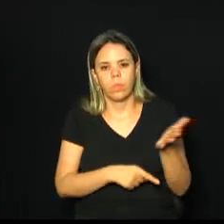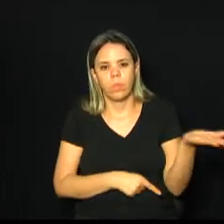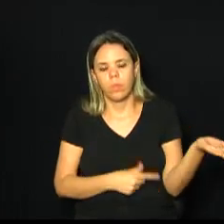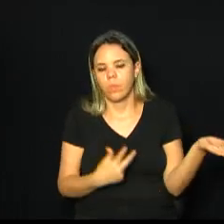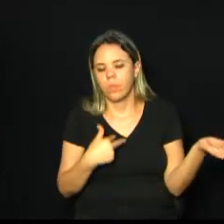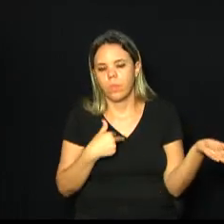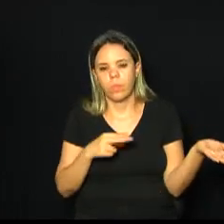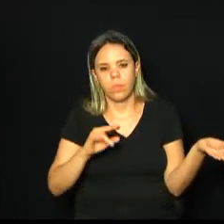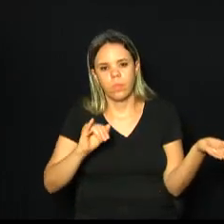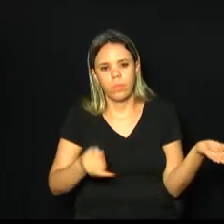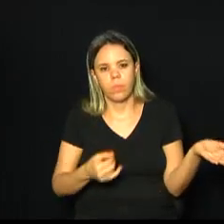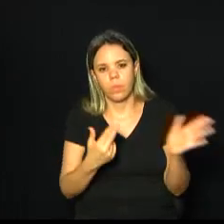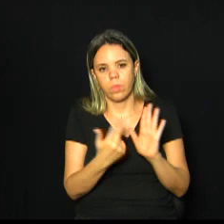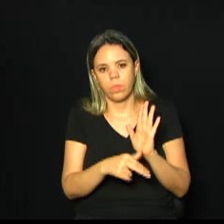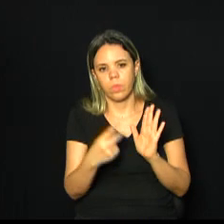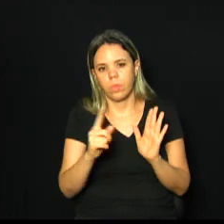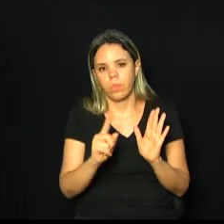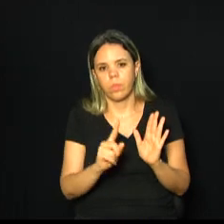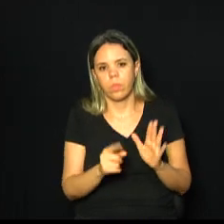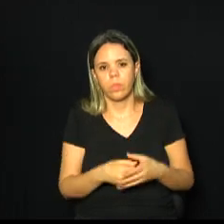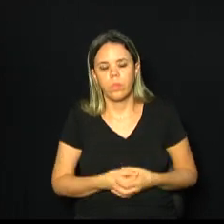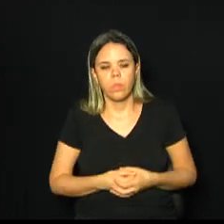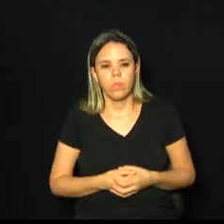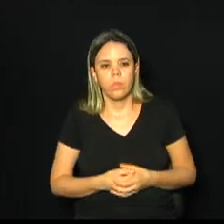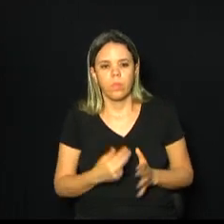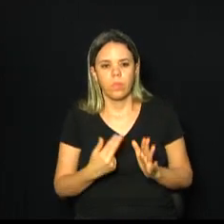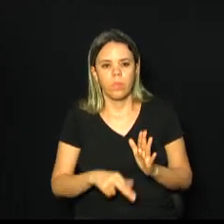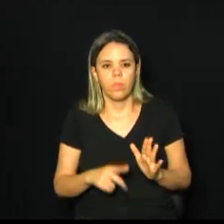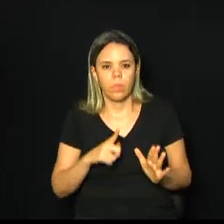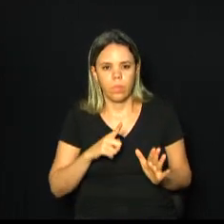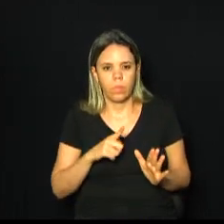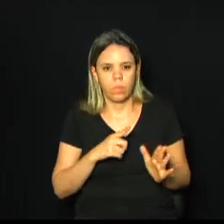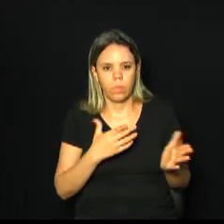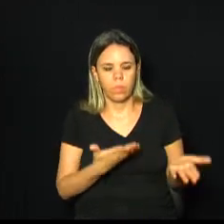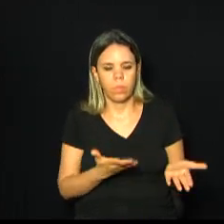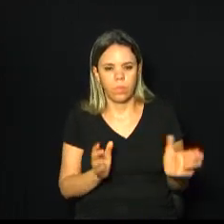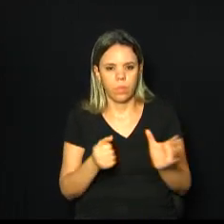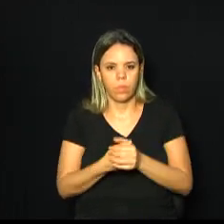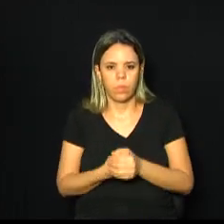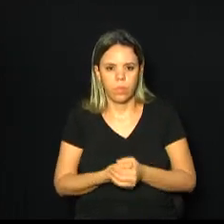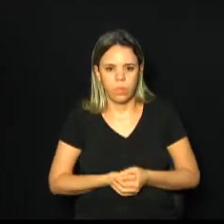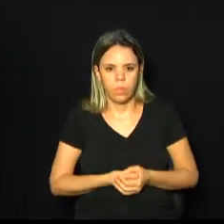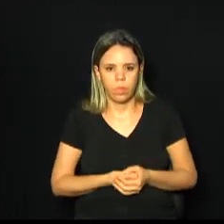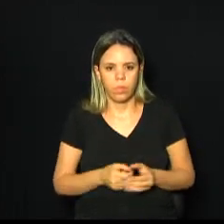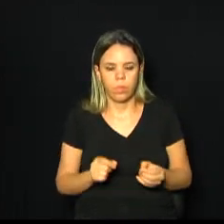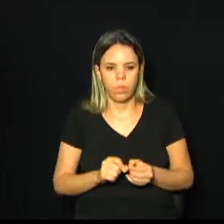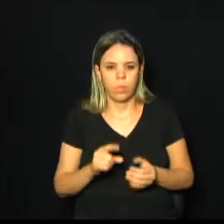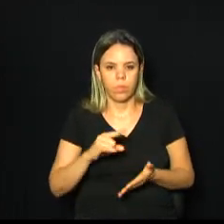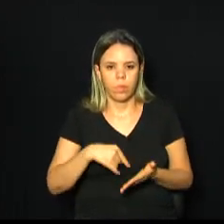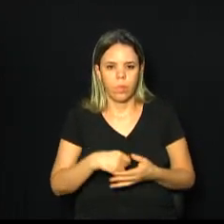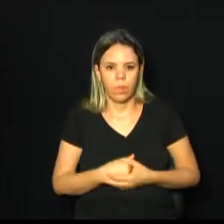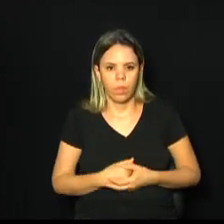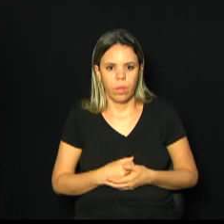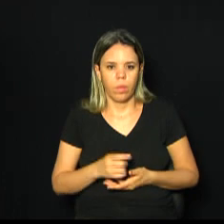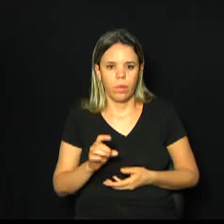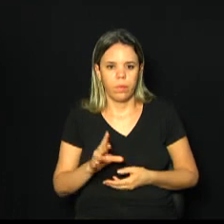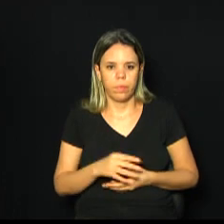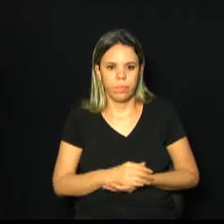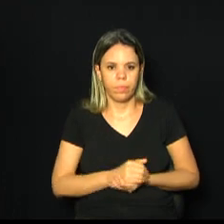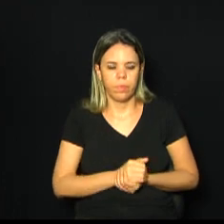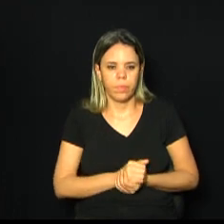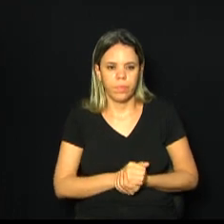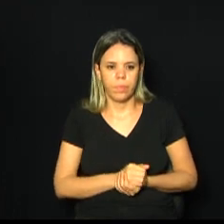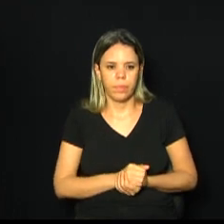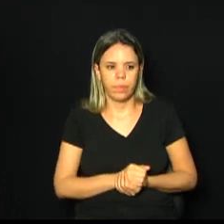posso utilizar o nome dela. O nome tem que ser escondido. Eu vou fazer um relatório apenas.